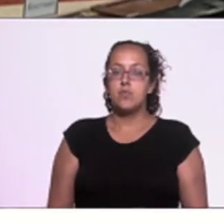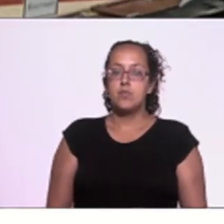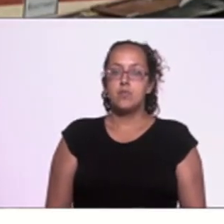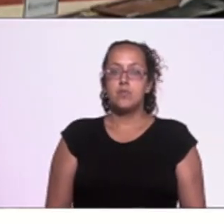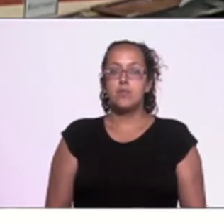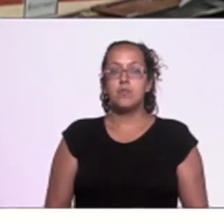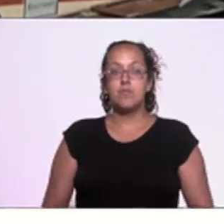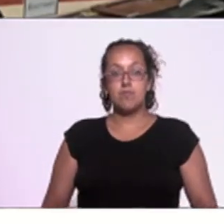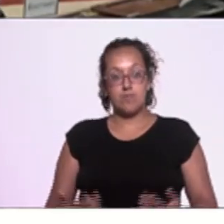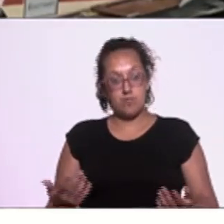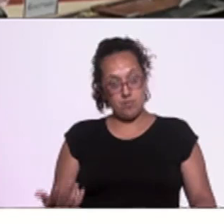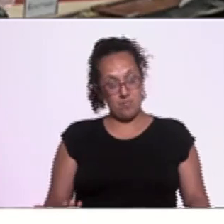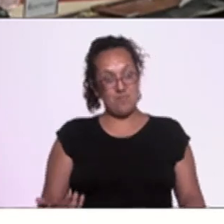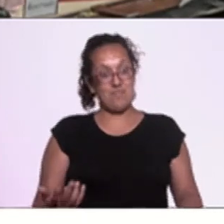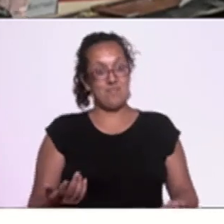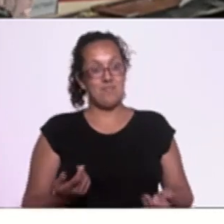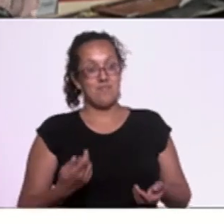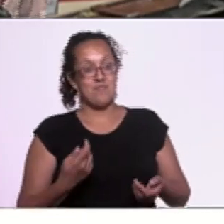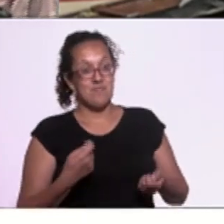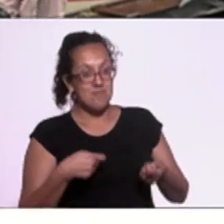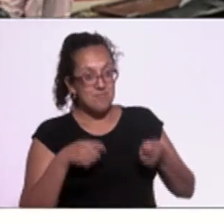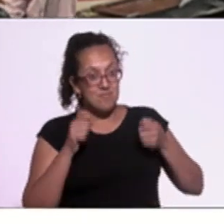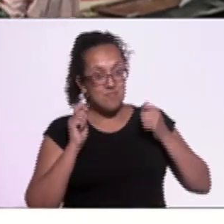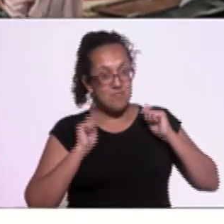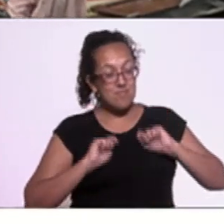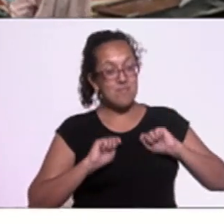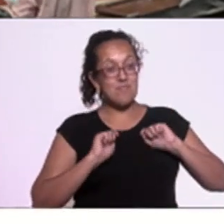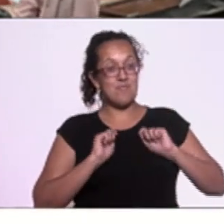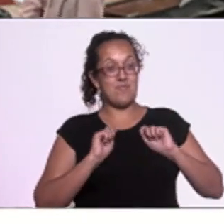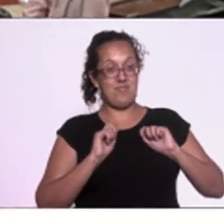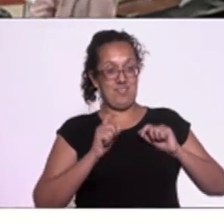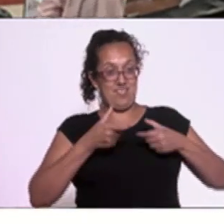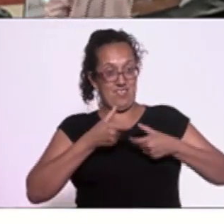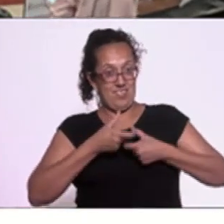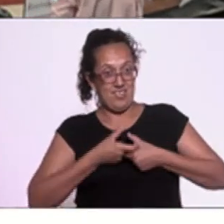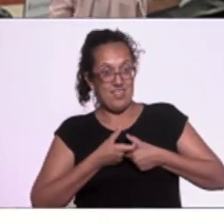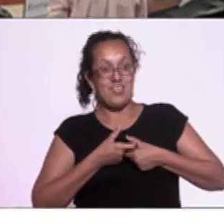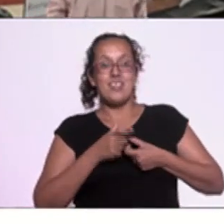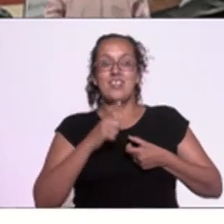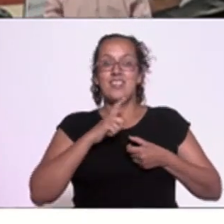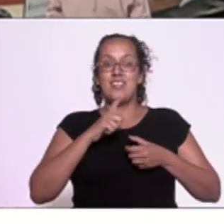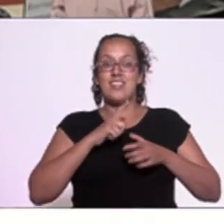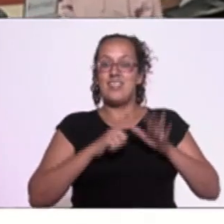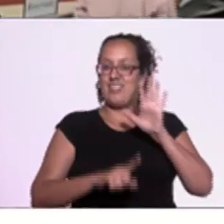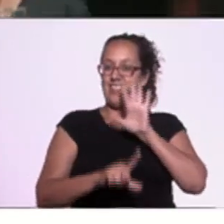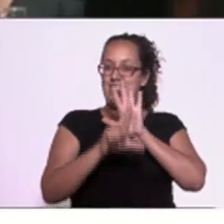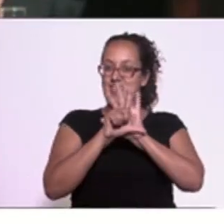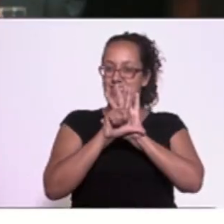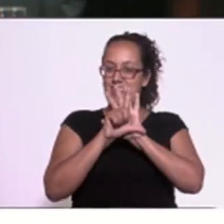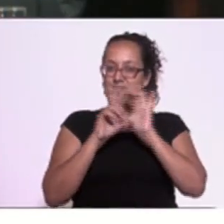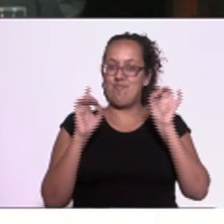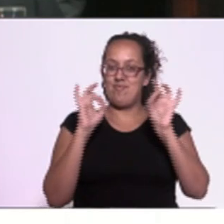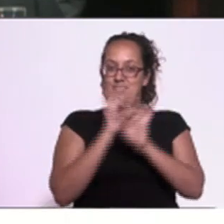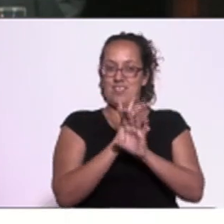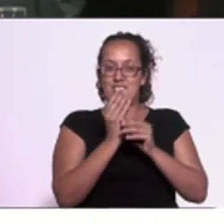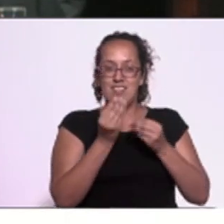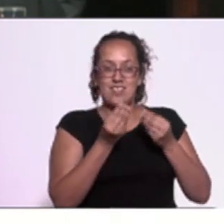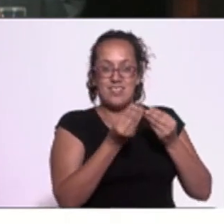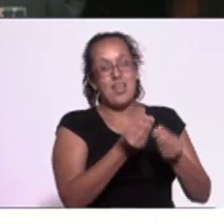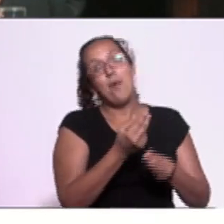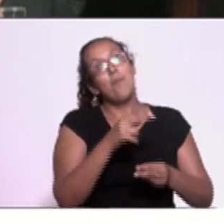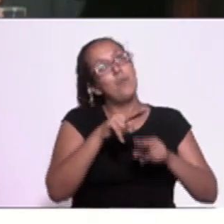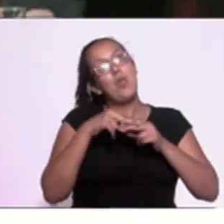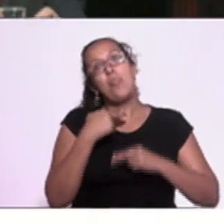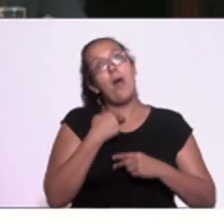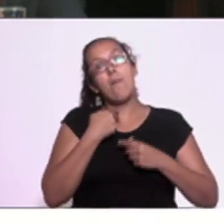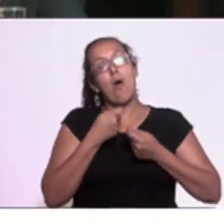A comenda é institucional, por isso que não pode ser ostentada, né, no pescoço